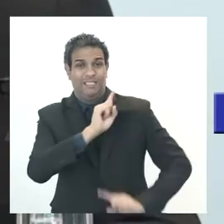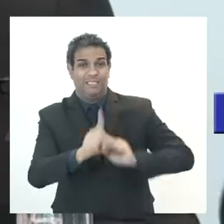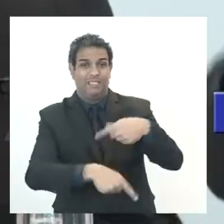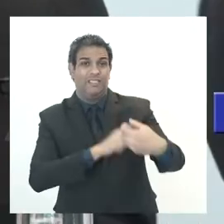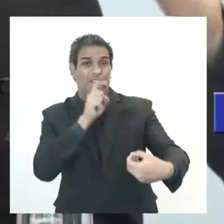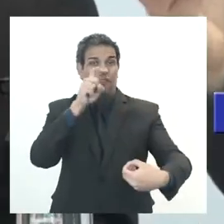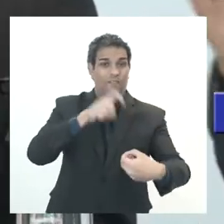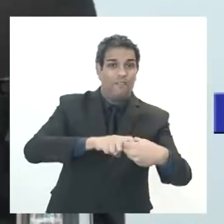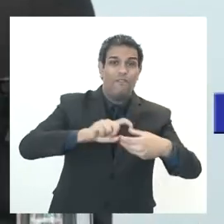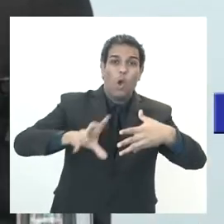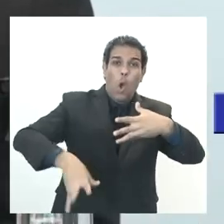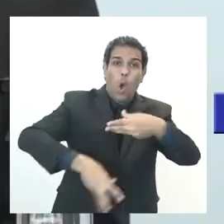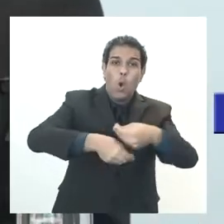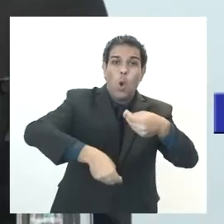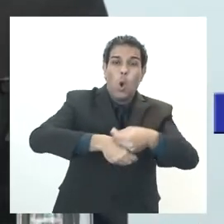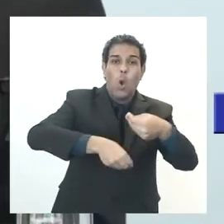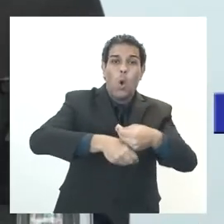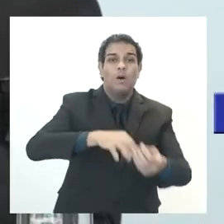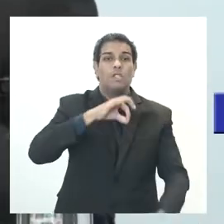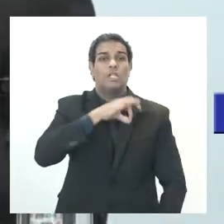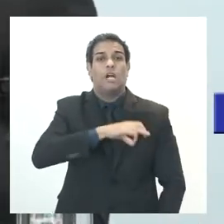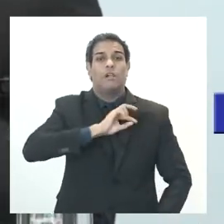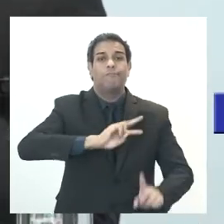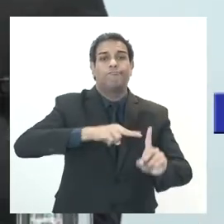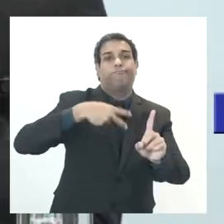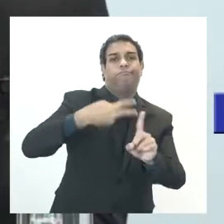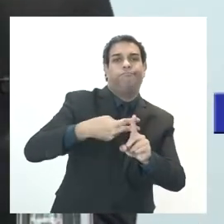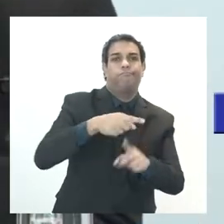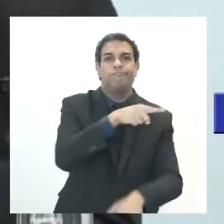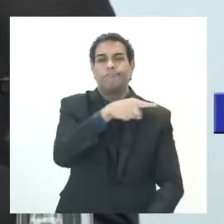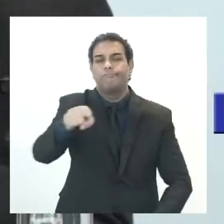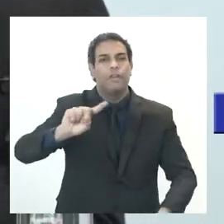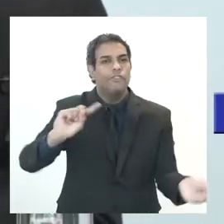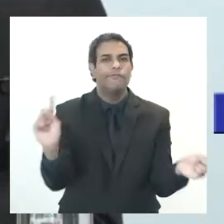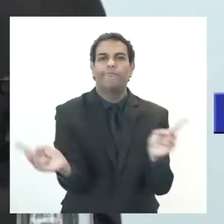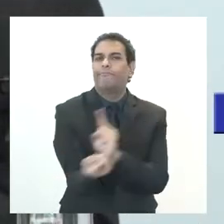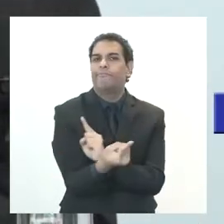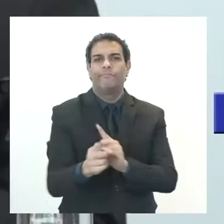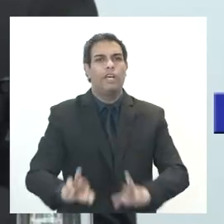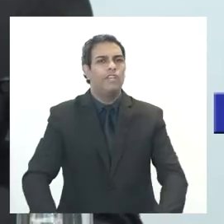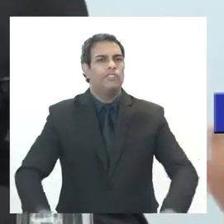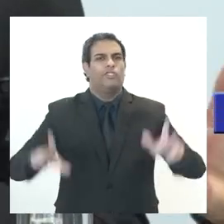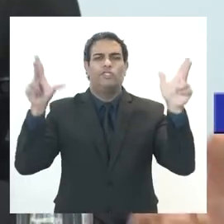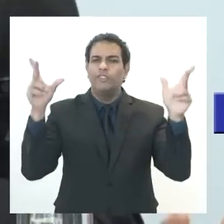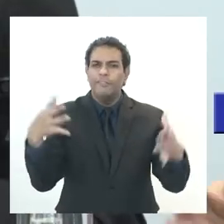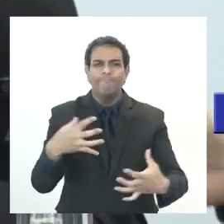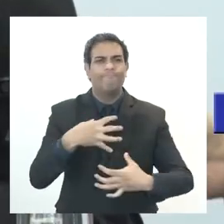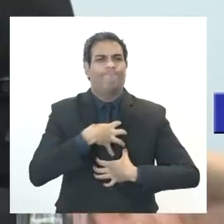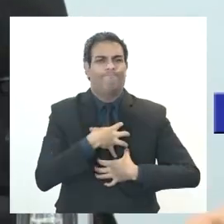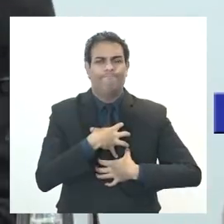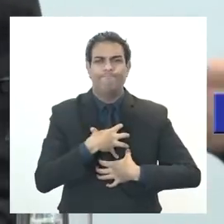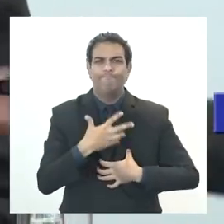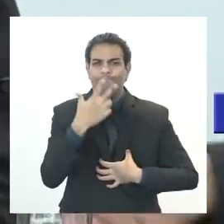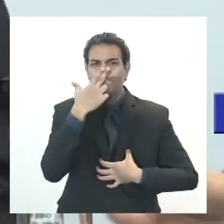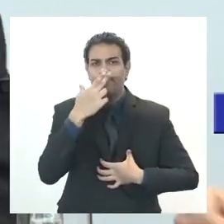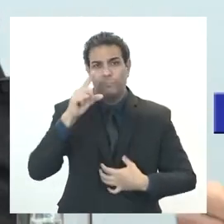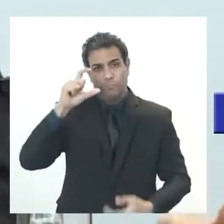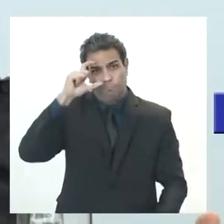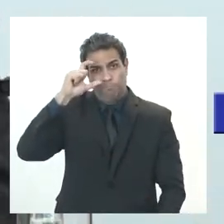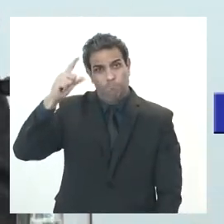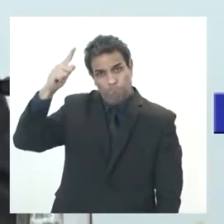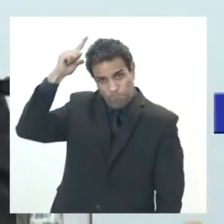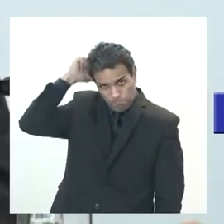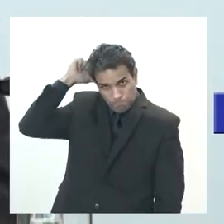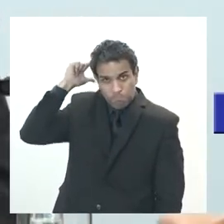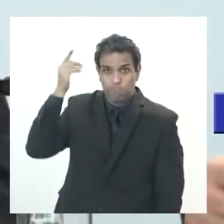governo acumula ultrapassando o teto Você tem uma lógica e tem uma lógica que Paulo pode